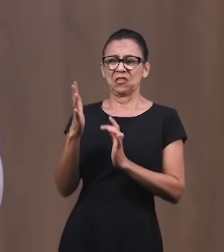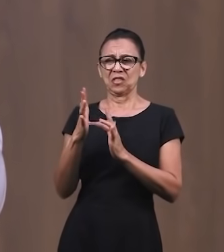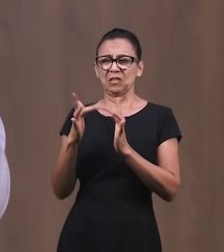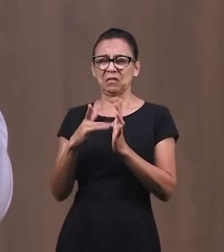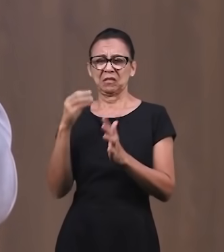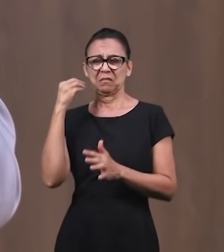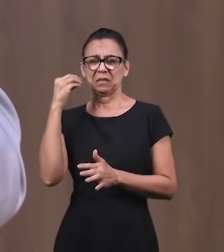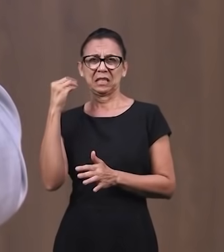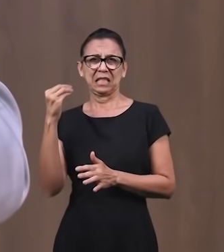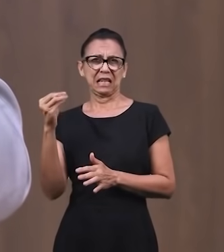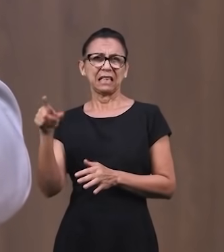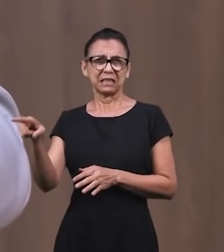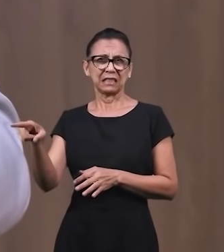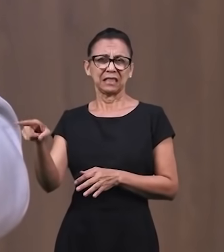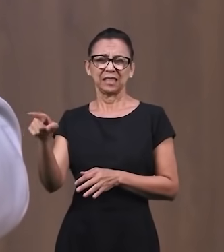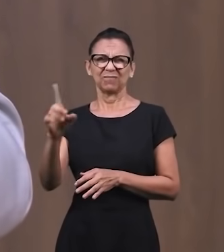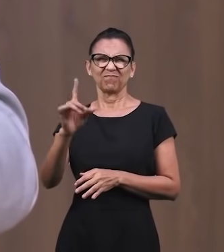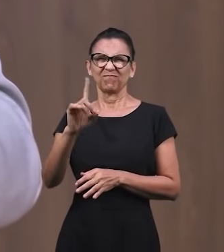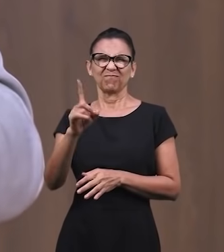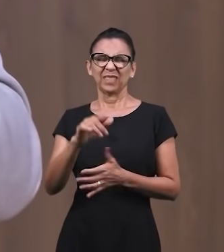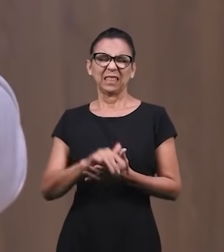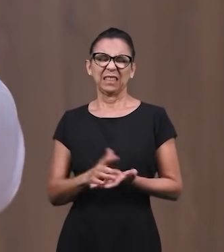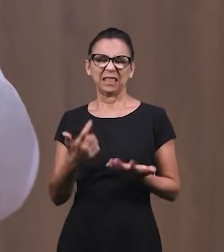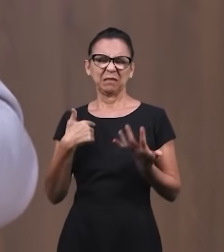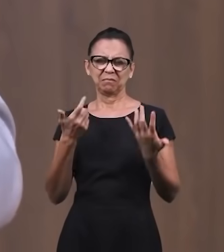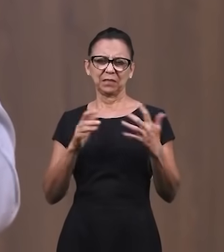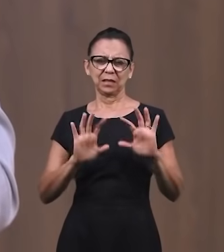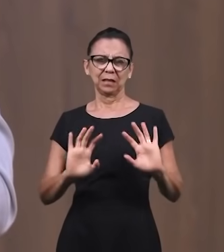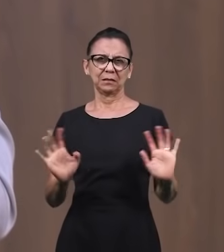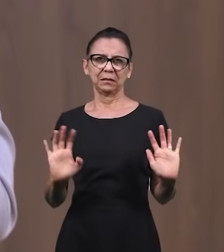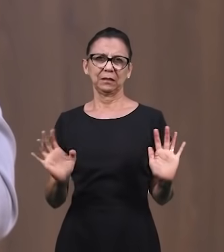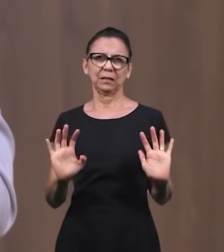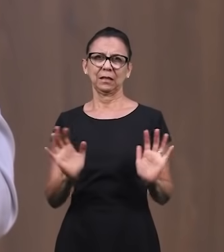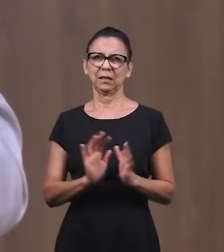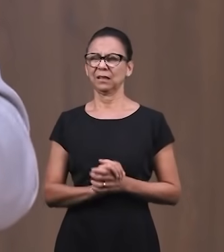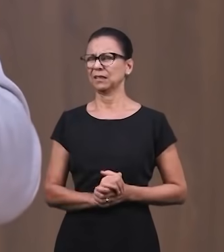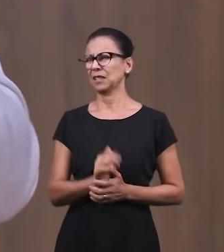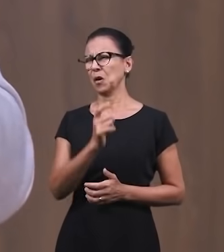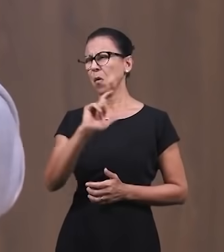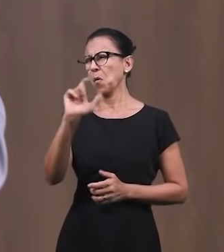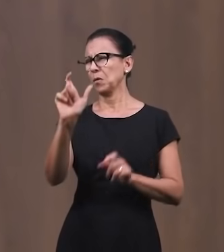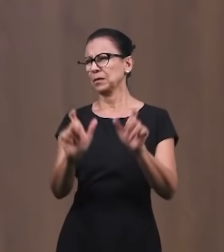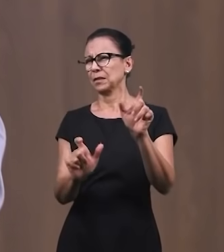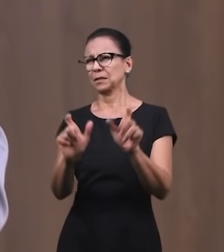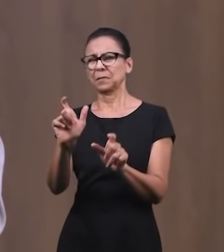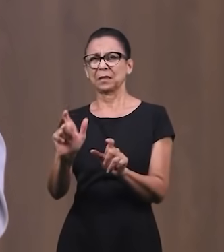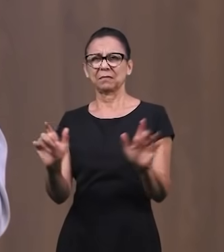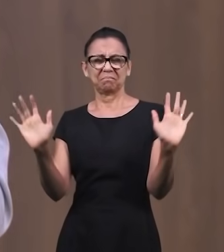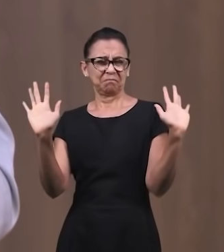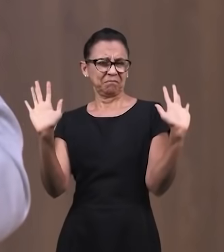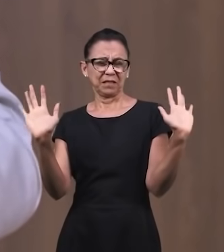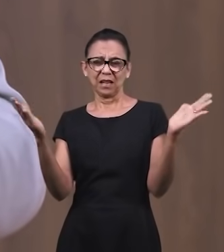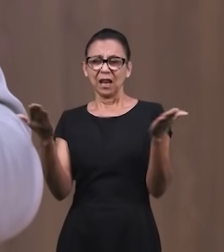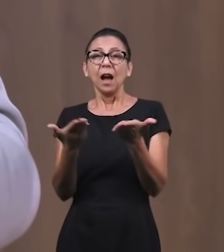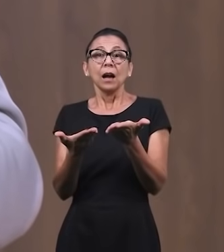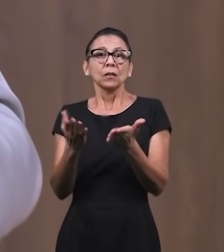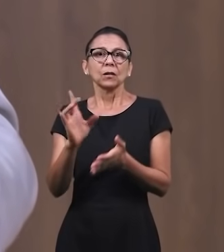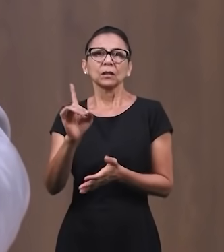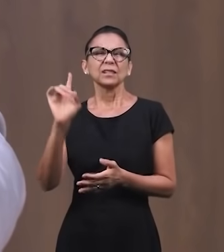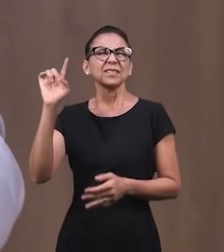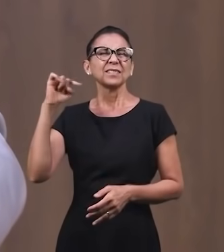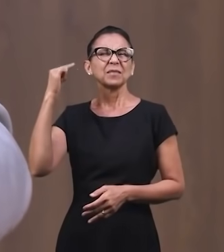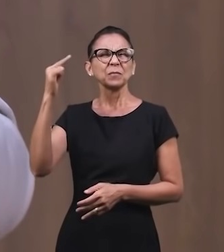ver Jesus, de ter uma experiência com Ele, isso não é para nós, isso é para outras pessoas, ou isso não é